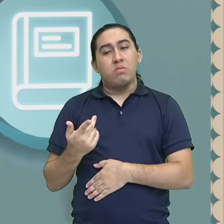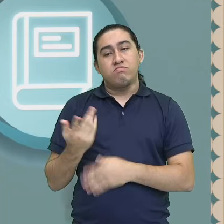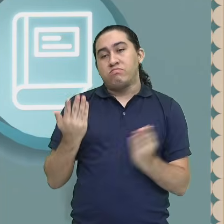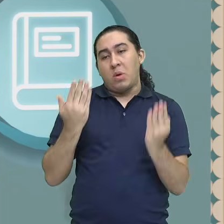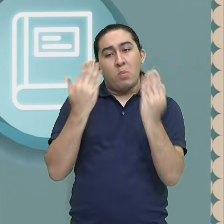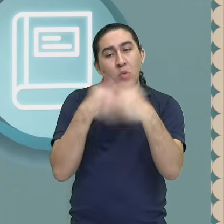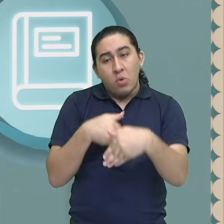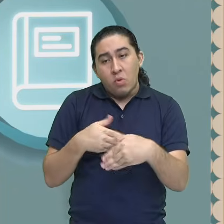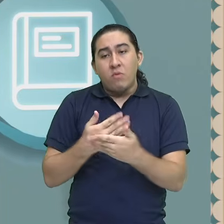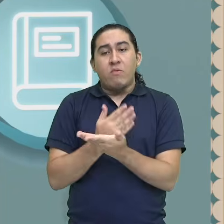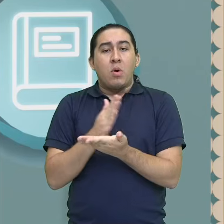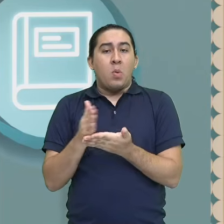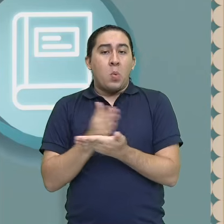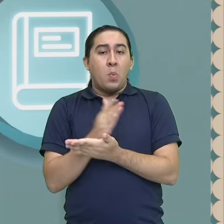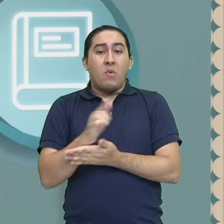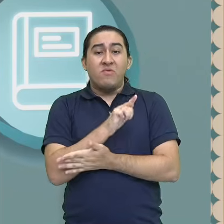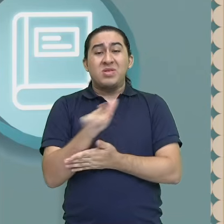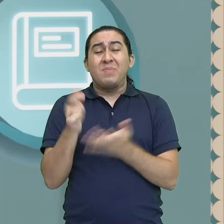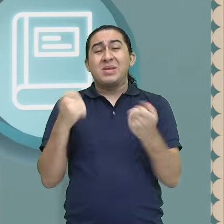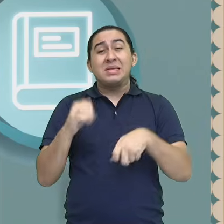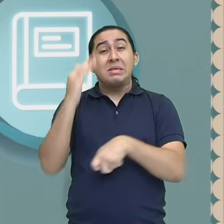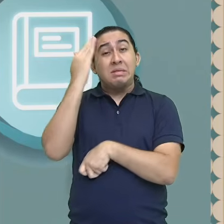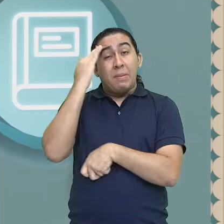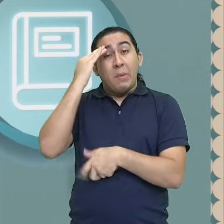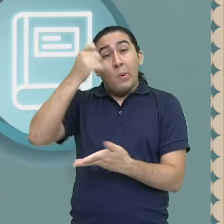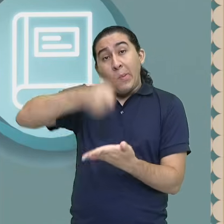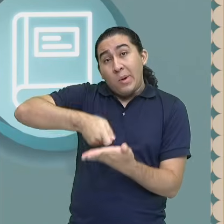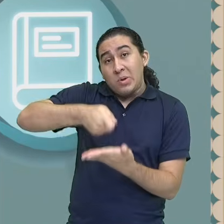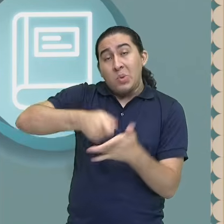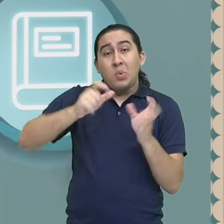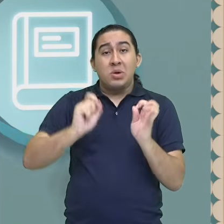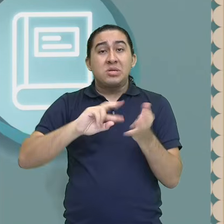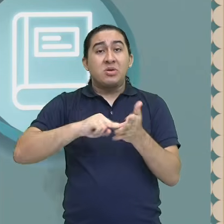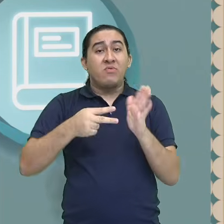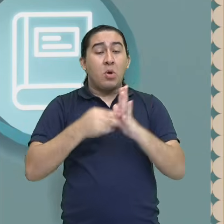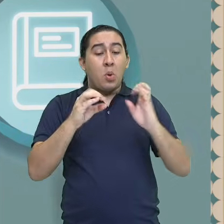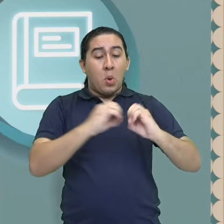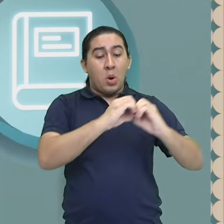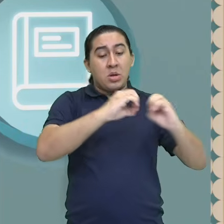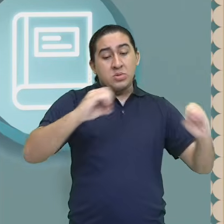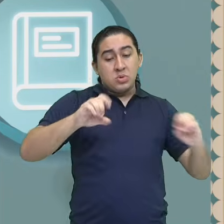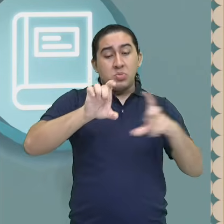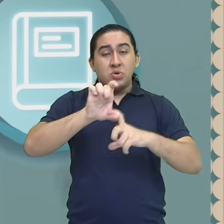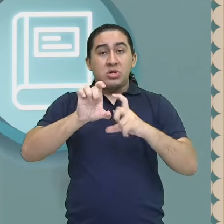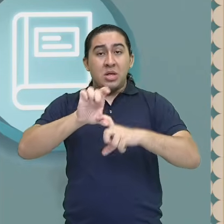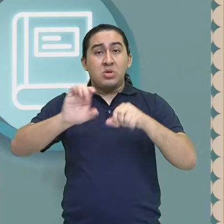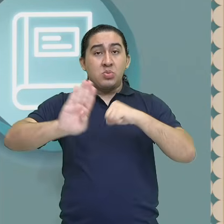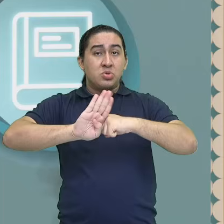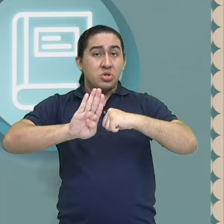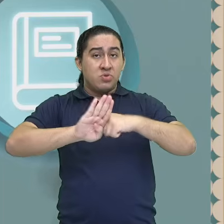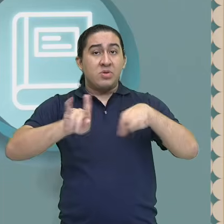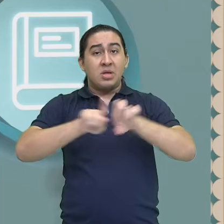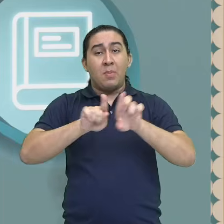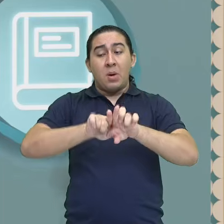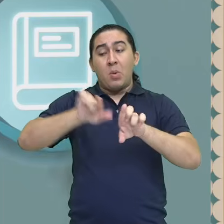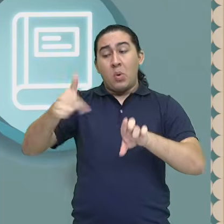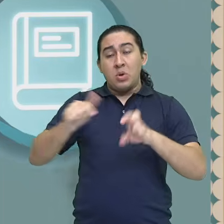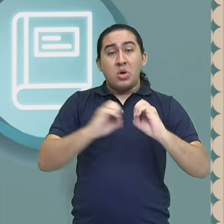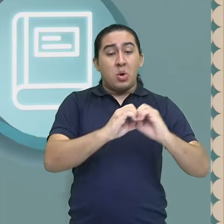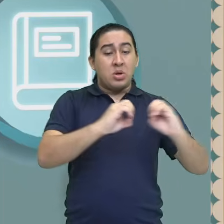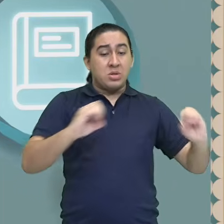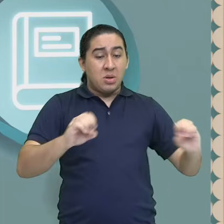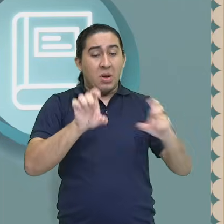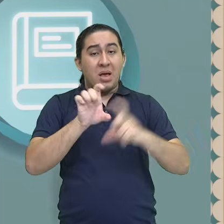prova, de alguma coisa que você tenha que saber o que é uma oração subordinada substantiva e uma oração